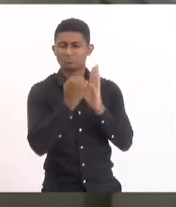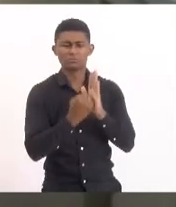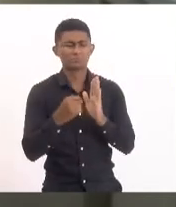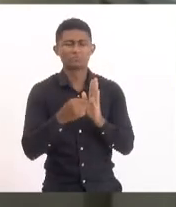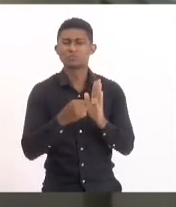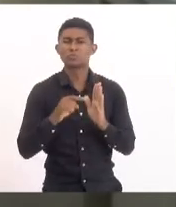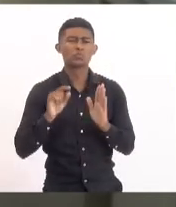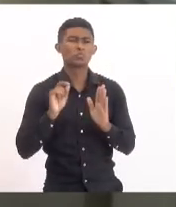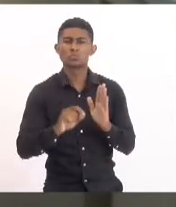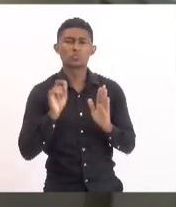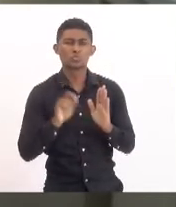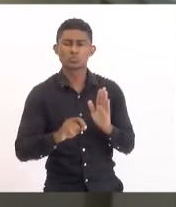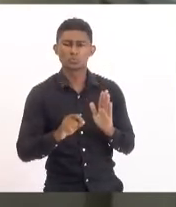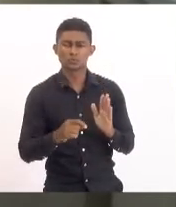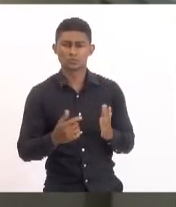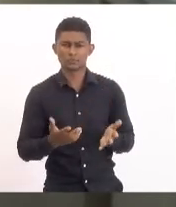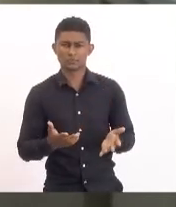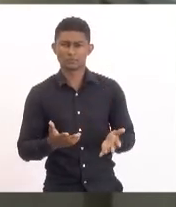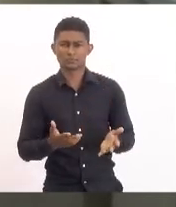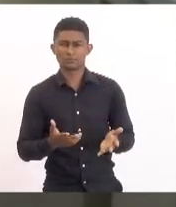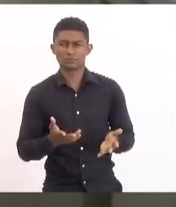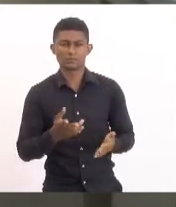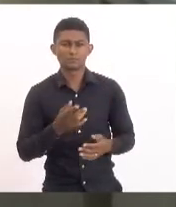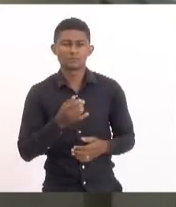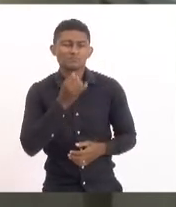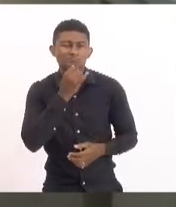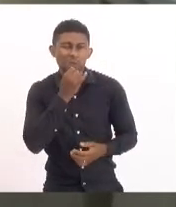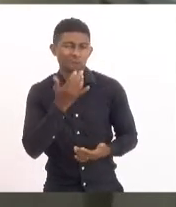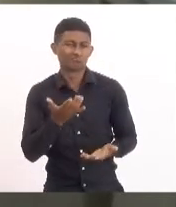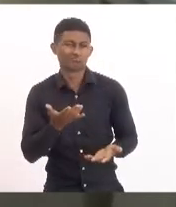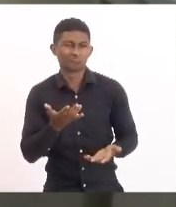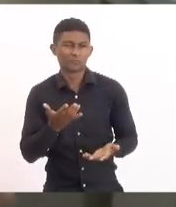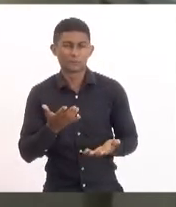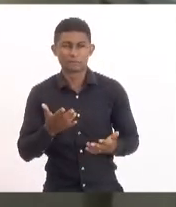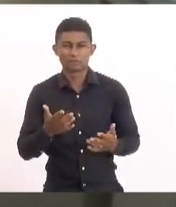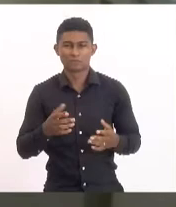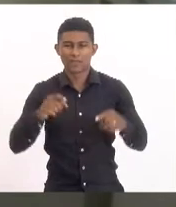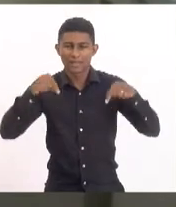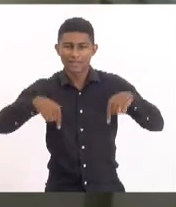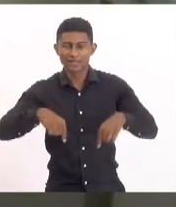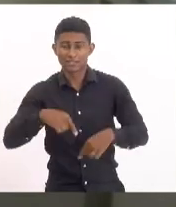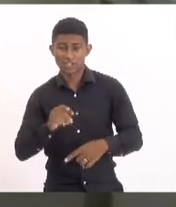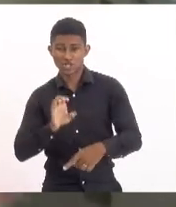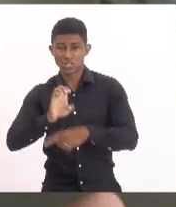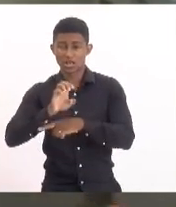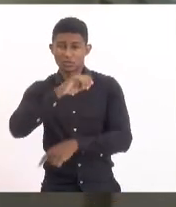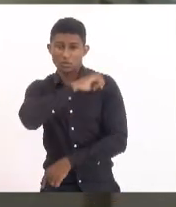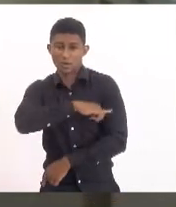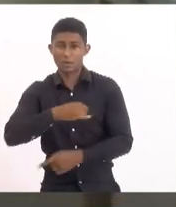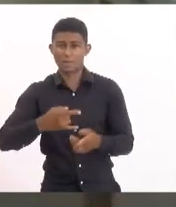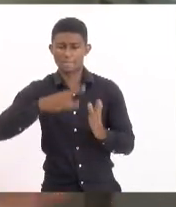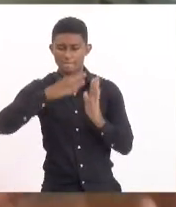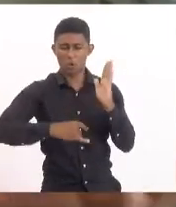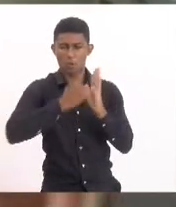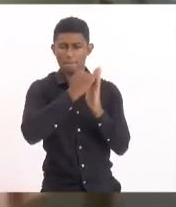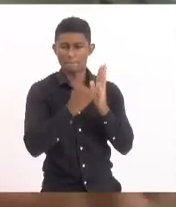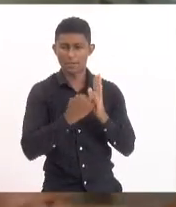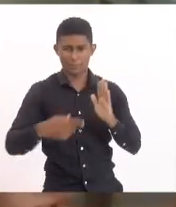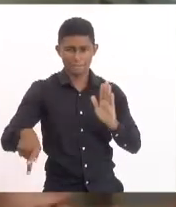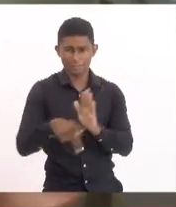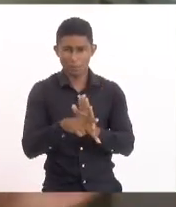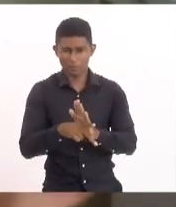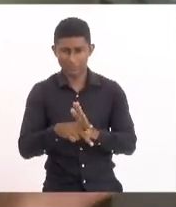um protocolo editado pela Secretaria de Saúde e Educação do Estado, para que a gente possa, na verdade,